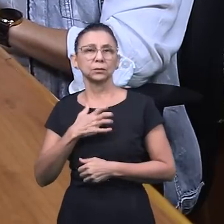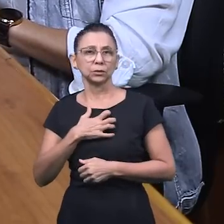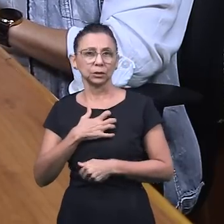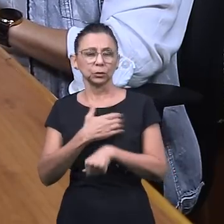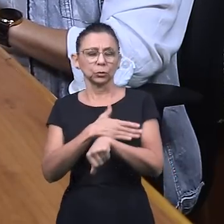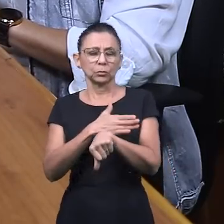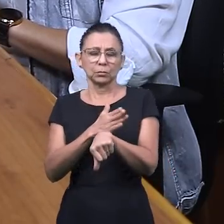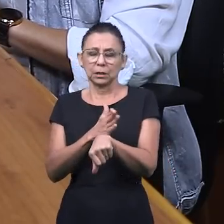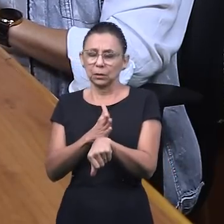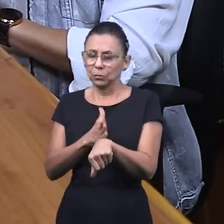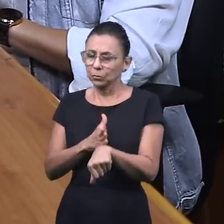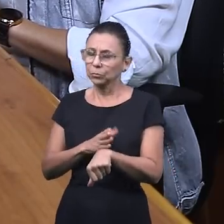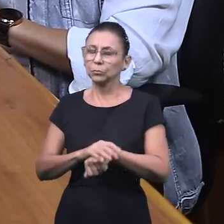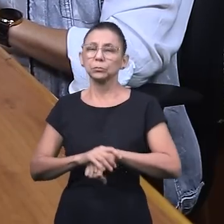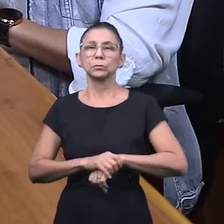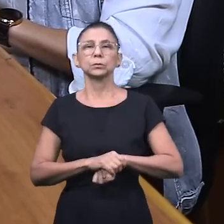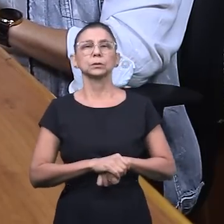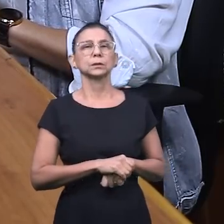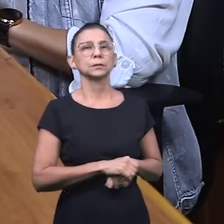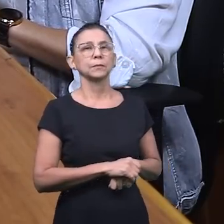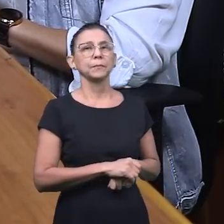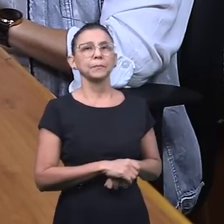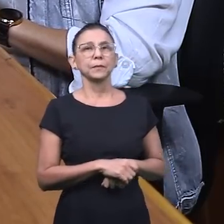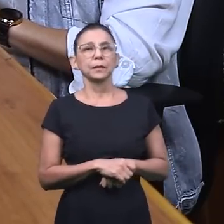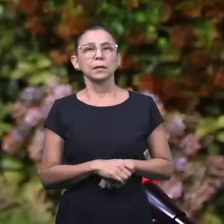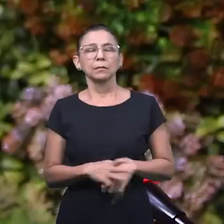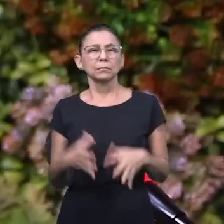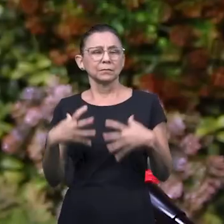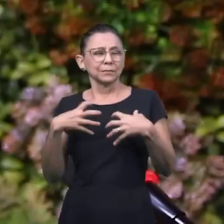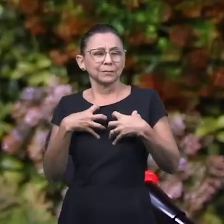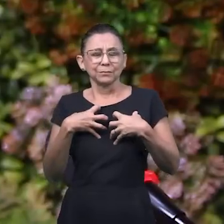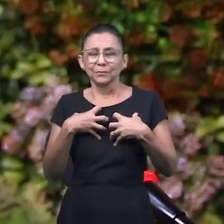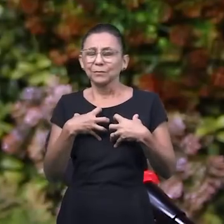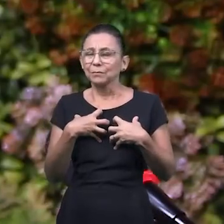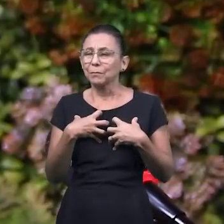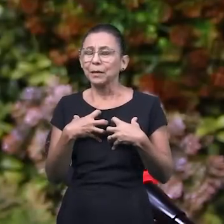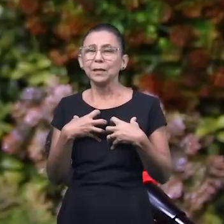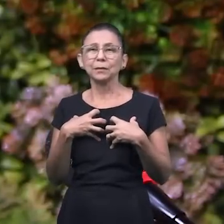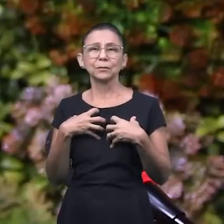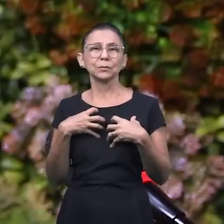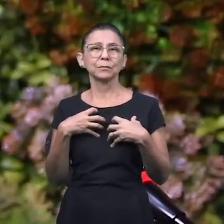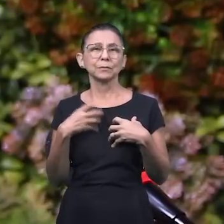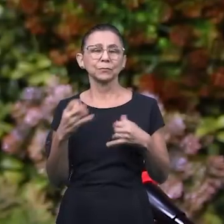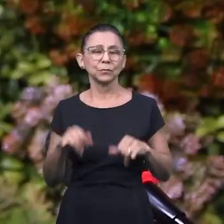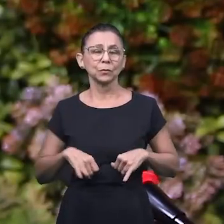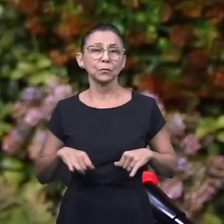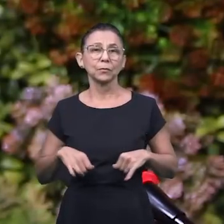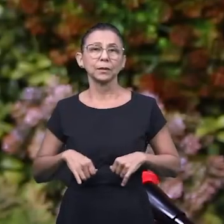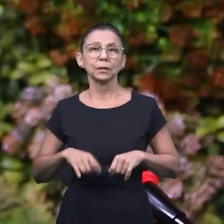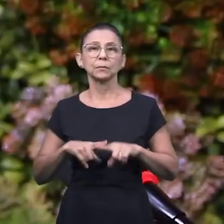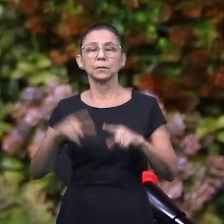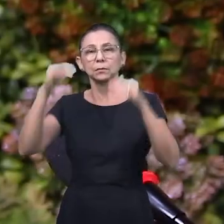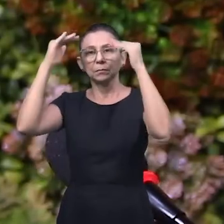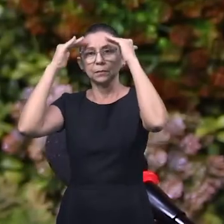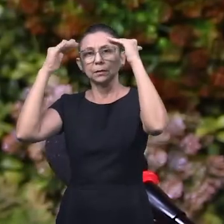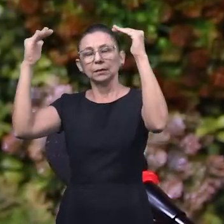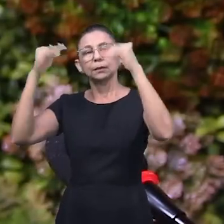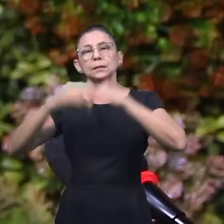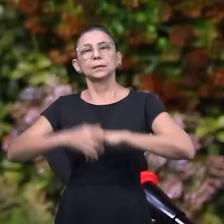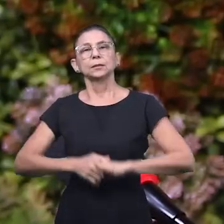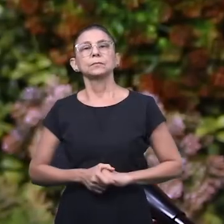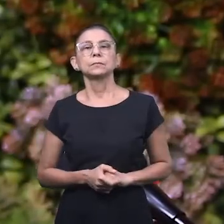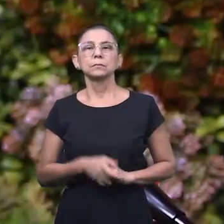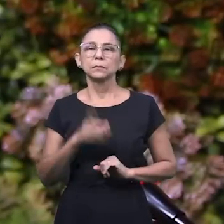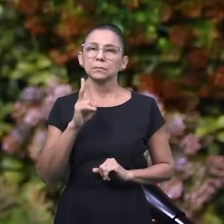comigo. Ficava agonia no coração, claro. Mas eu cumpri aquilo que o Senhor me disse. E a